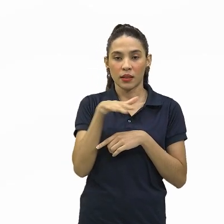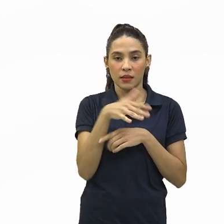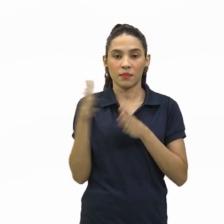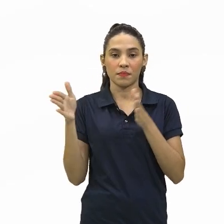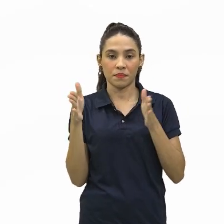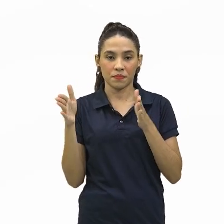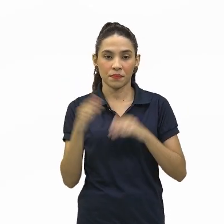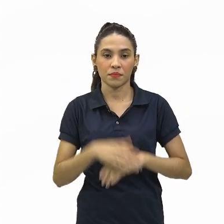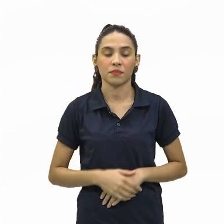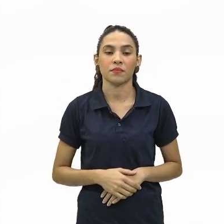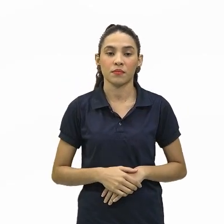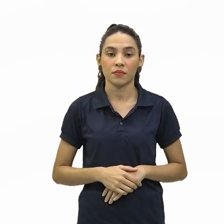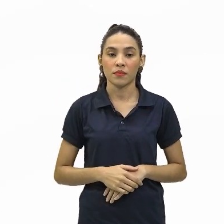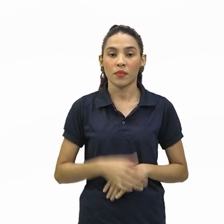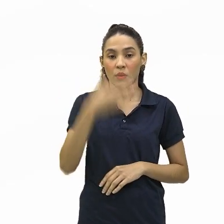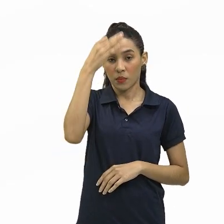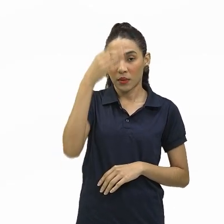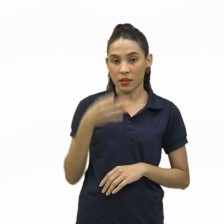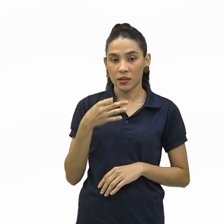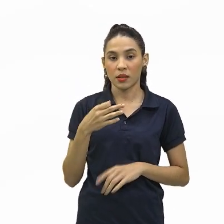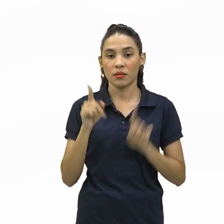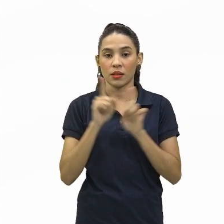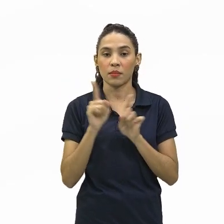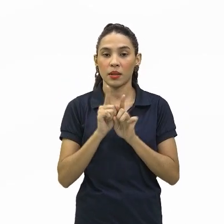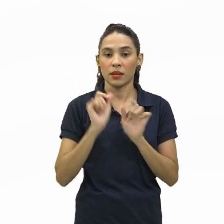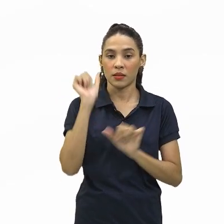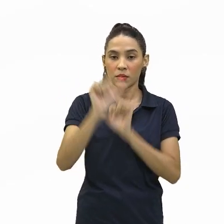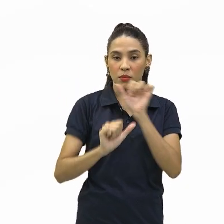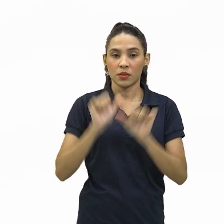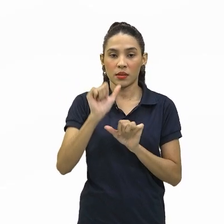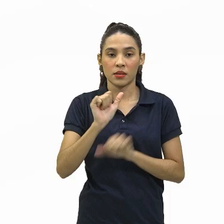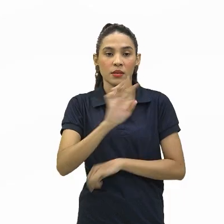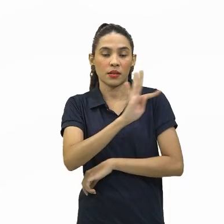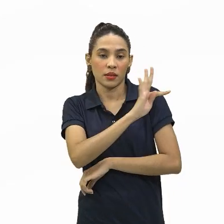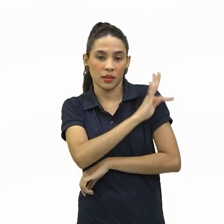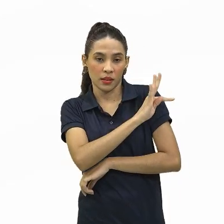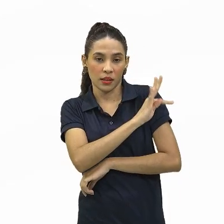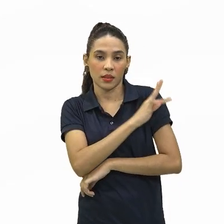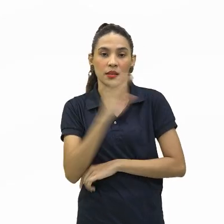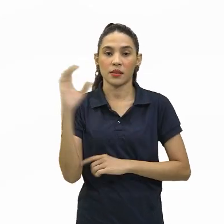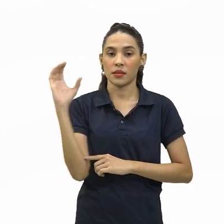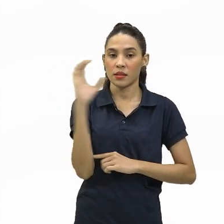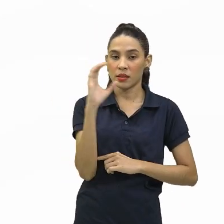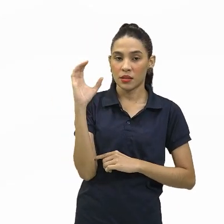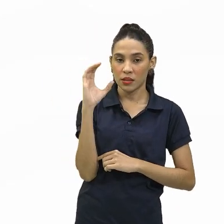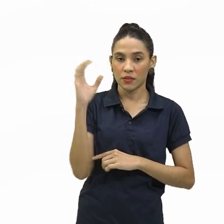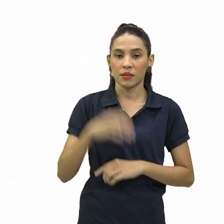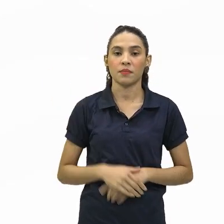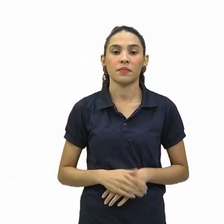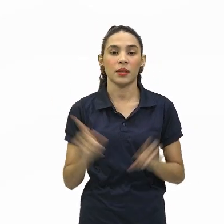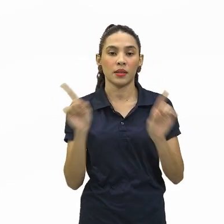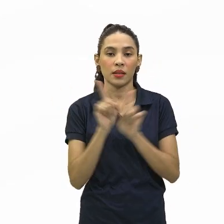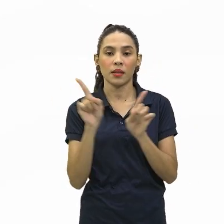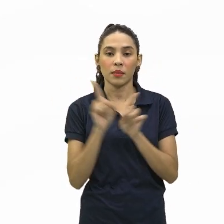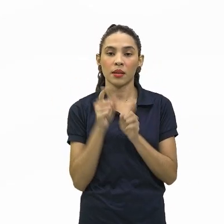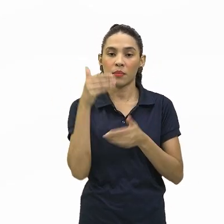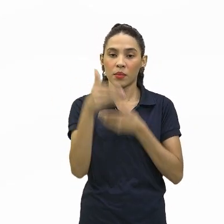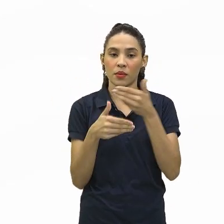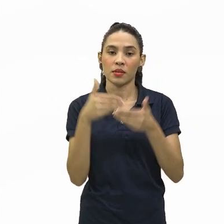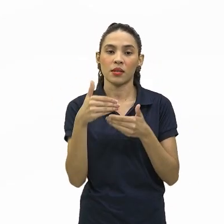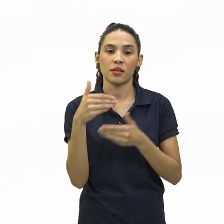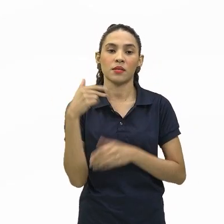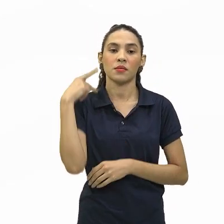no espaço. Compreensão das transformações técnicas e científicas, bem como dos